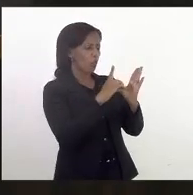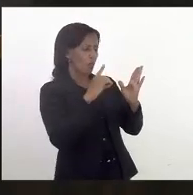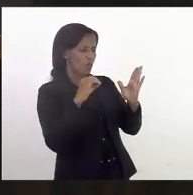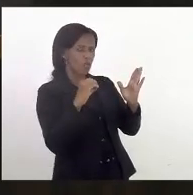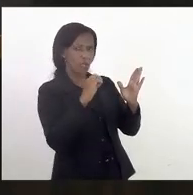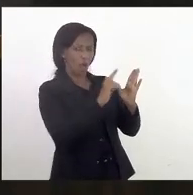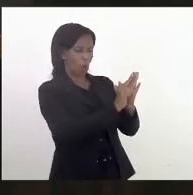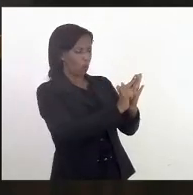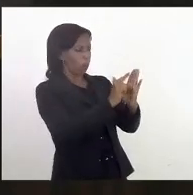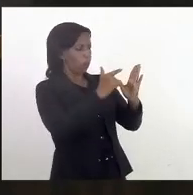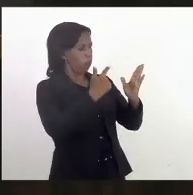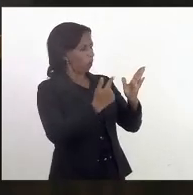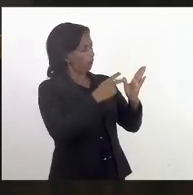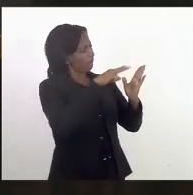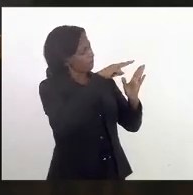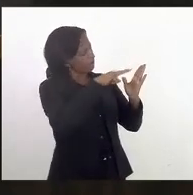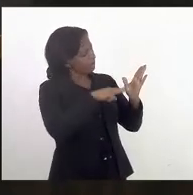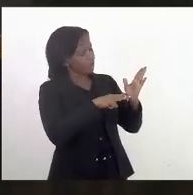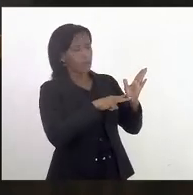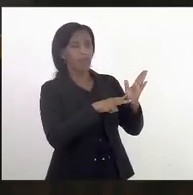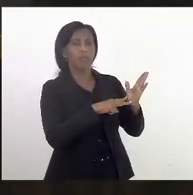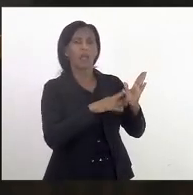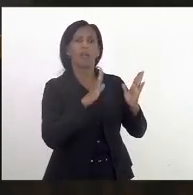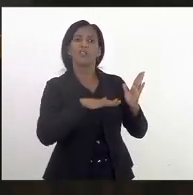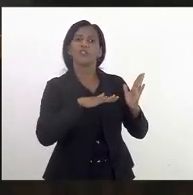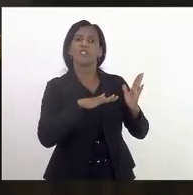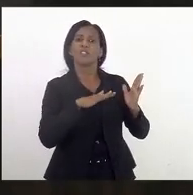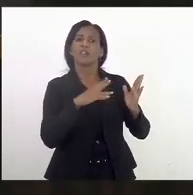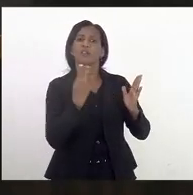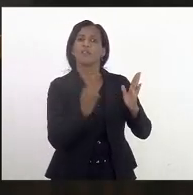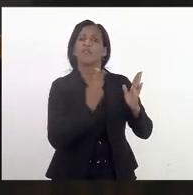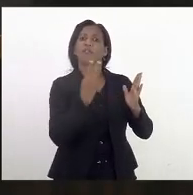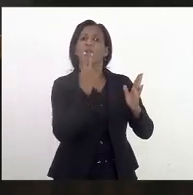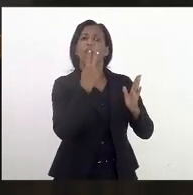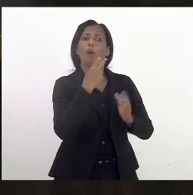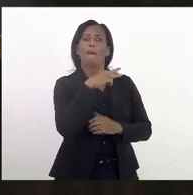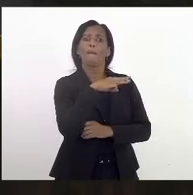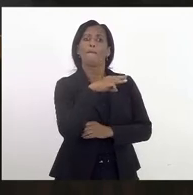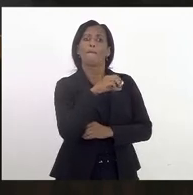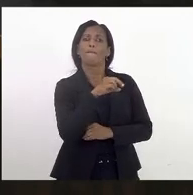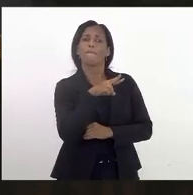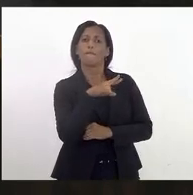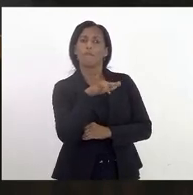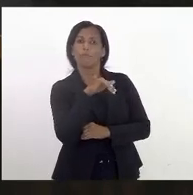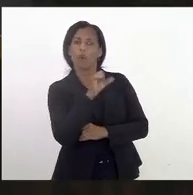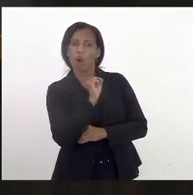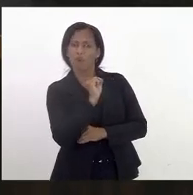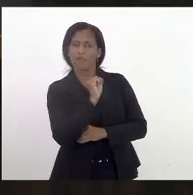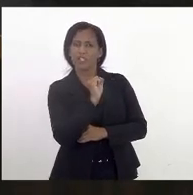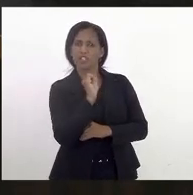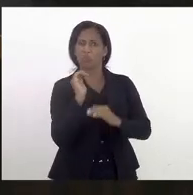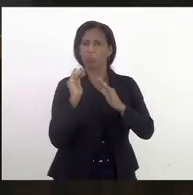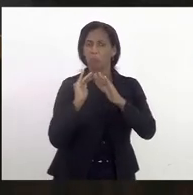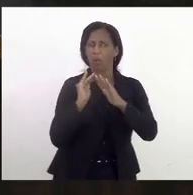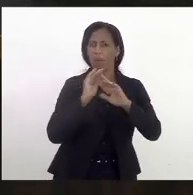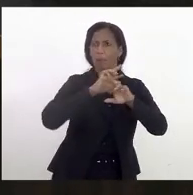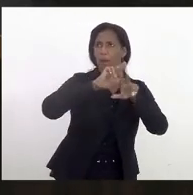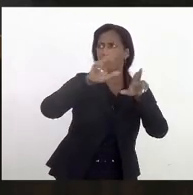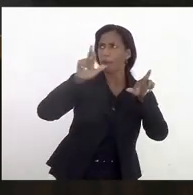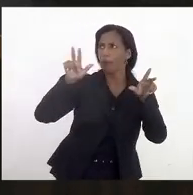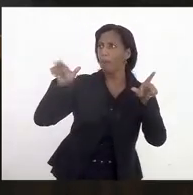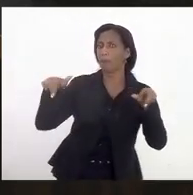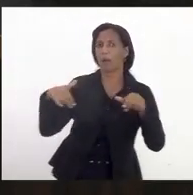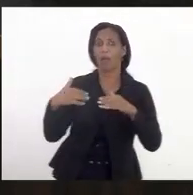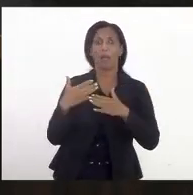ver que muita das vezes a primeiro Valor estimado de móveis para todos os